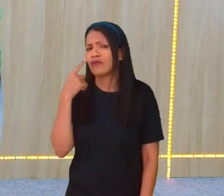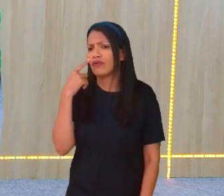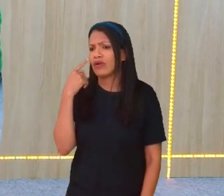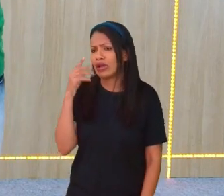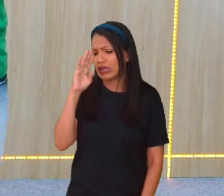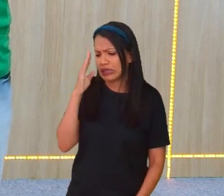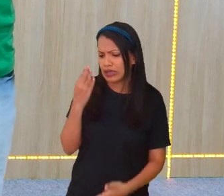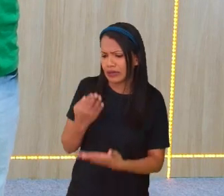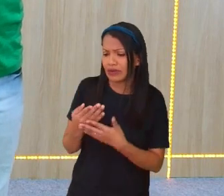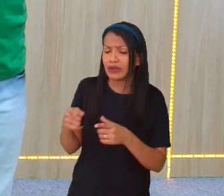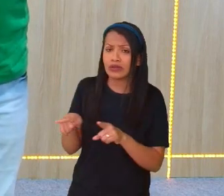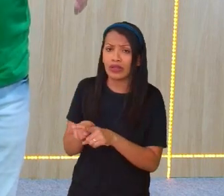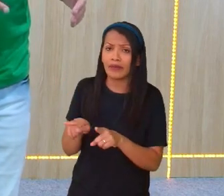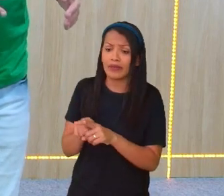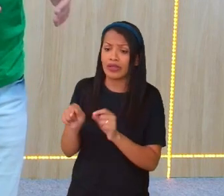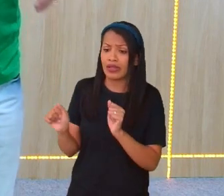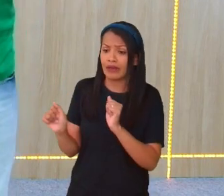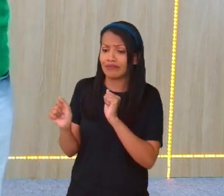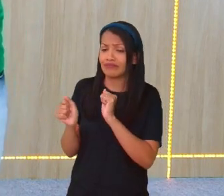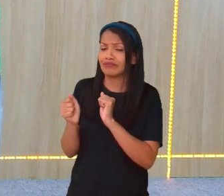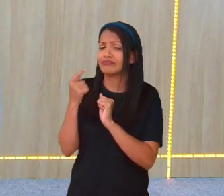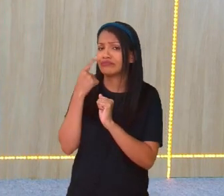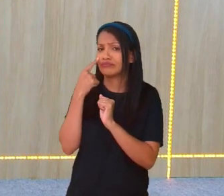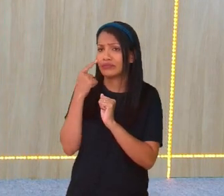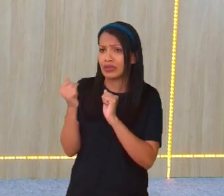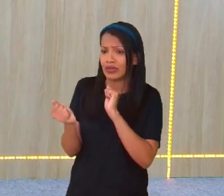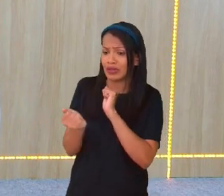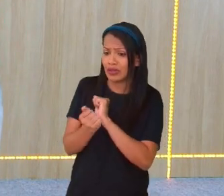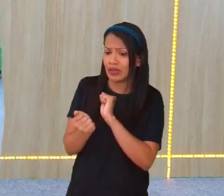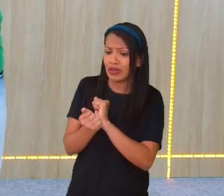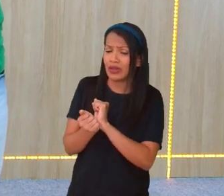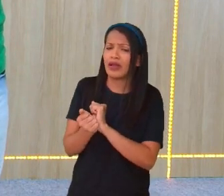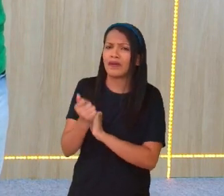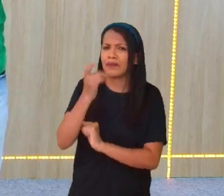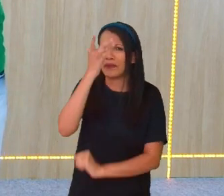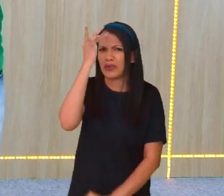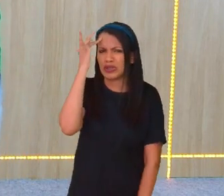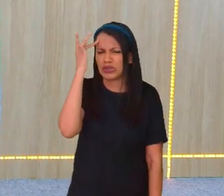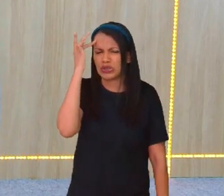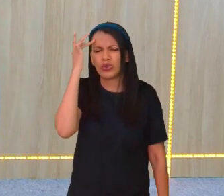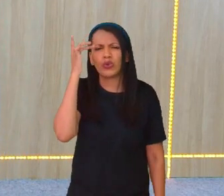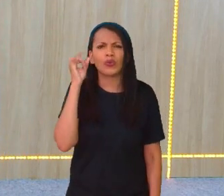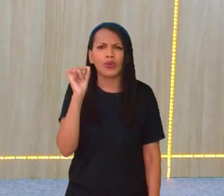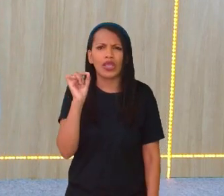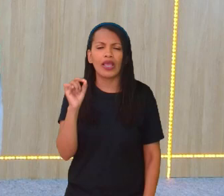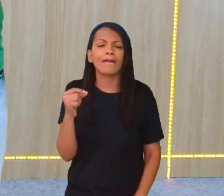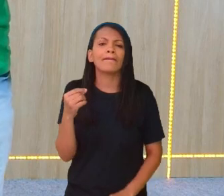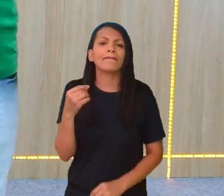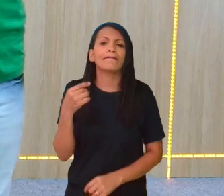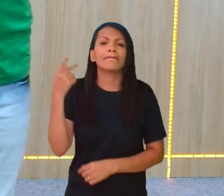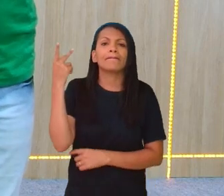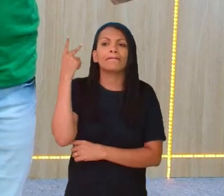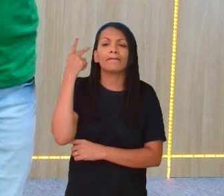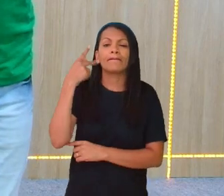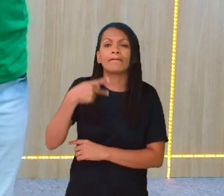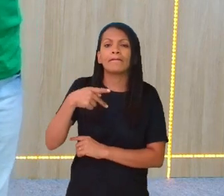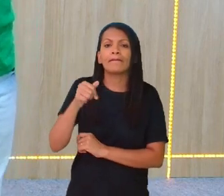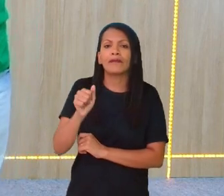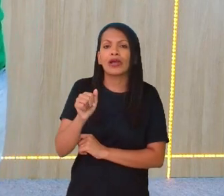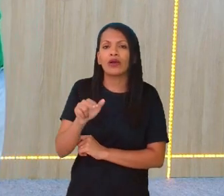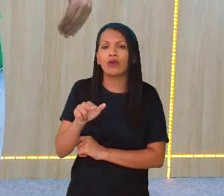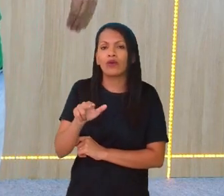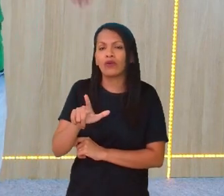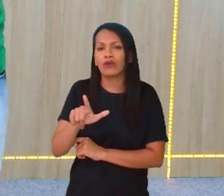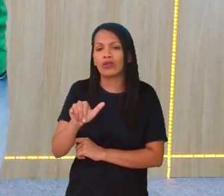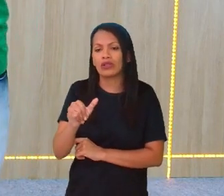acabam sendo presas fáceis para os bandeirantes paulistas, inicialmente, né, que invadiam as missões,